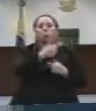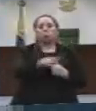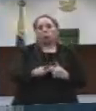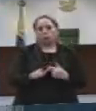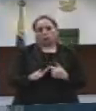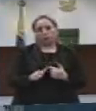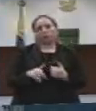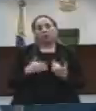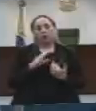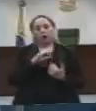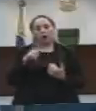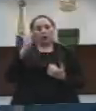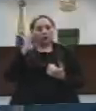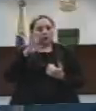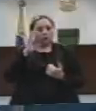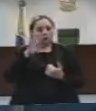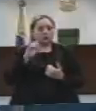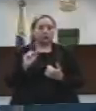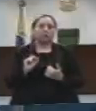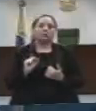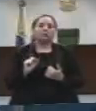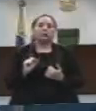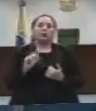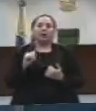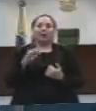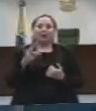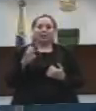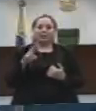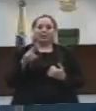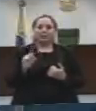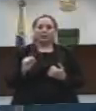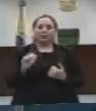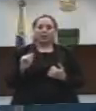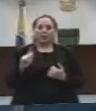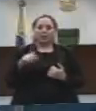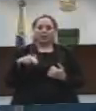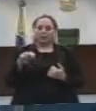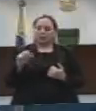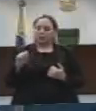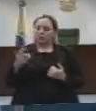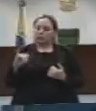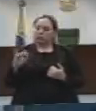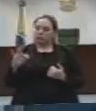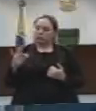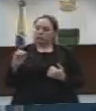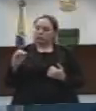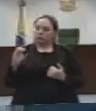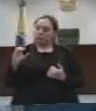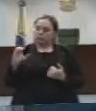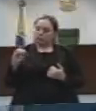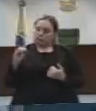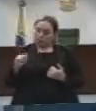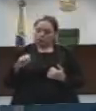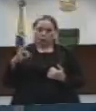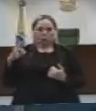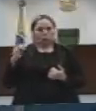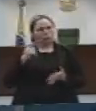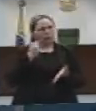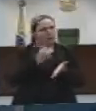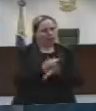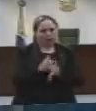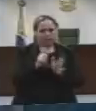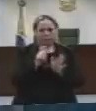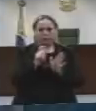lembrando como com clareza ateus e agnósticos já que todos pagamos tributos para o estado e não são poucos